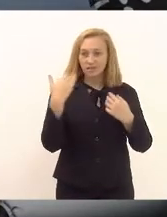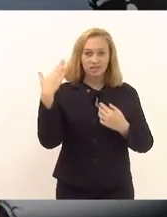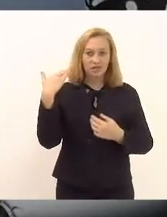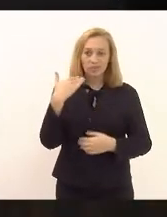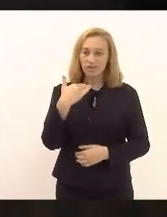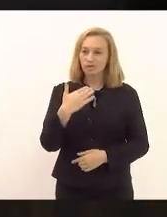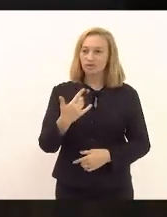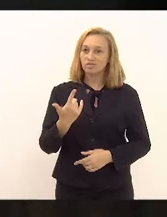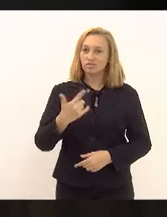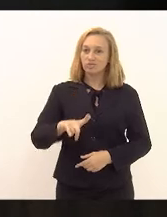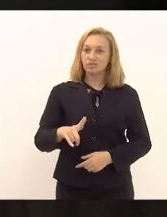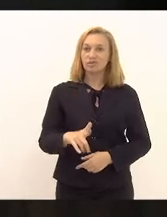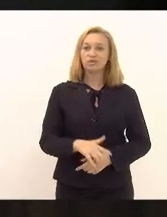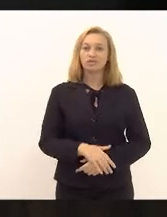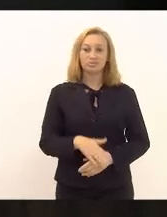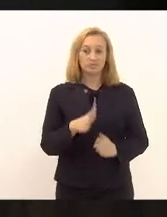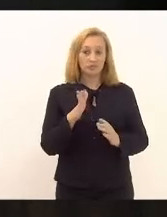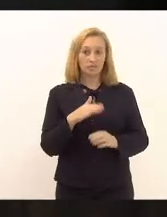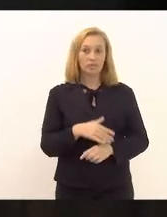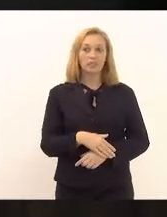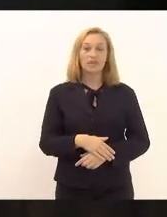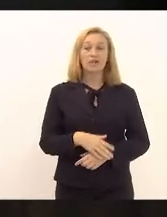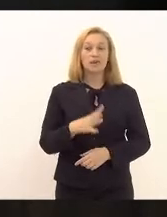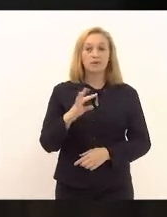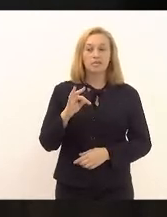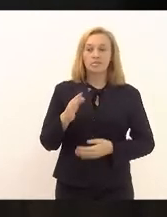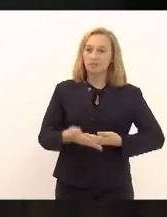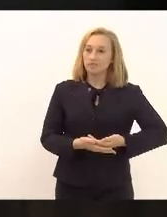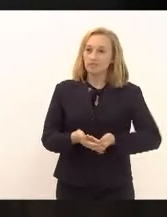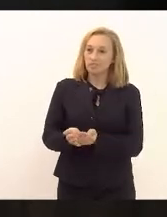É, passou. Bebetão,